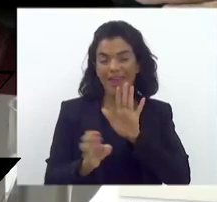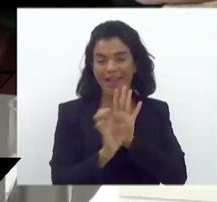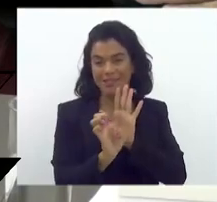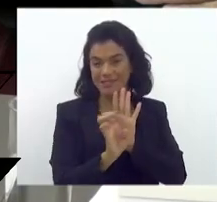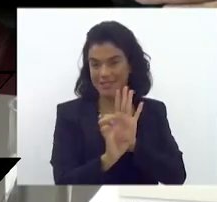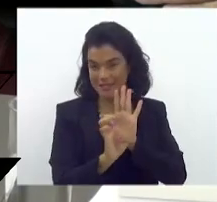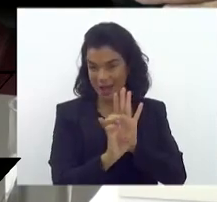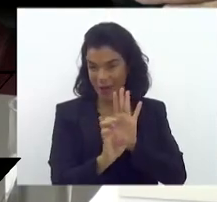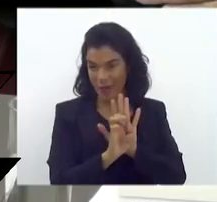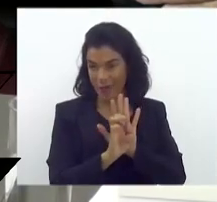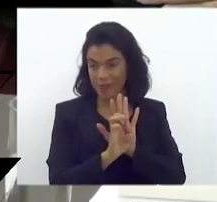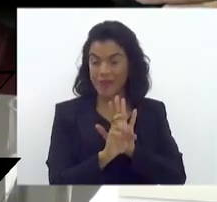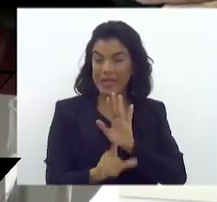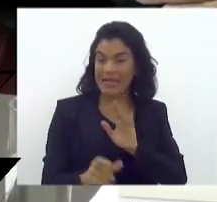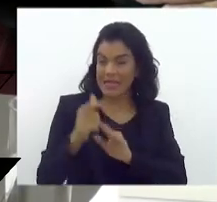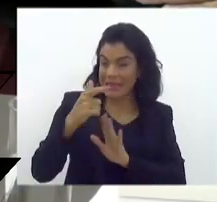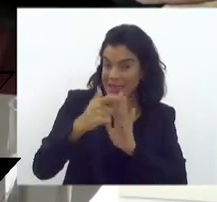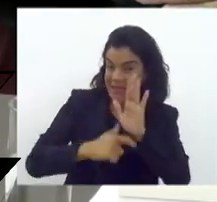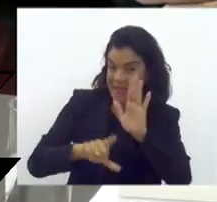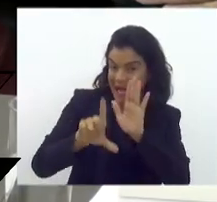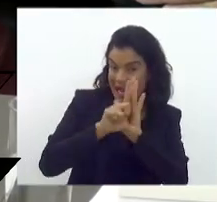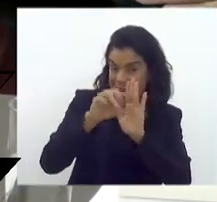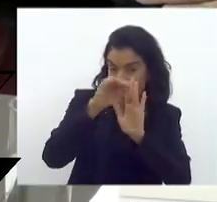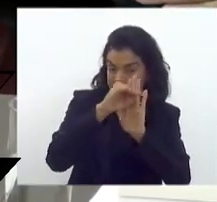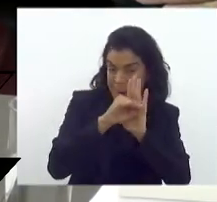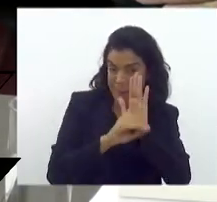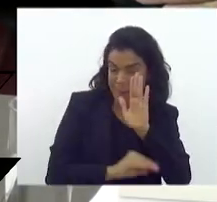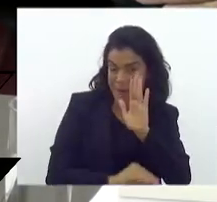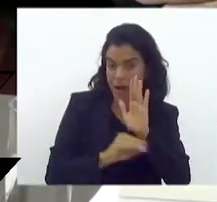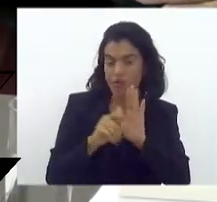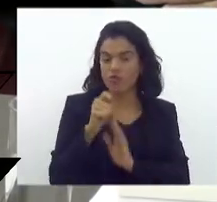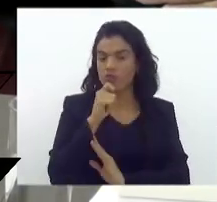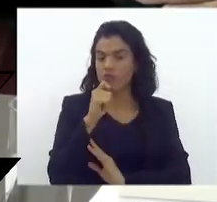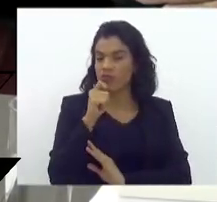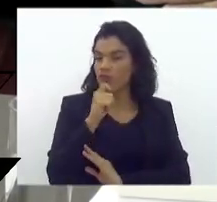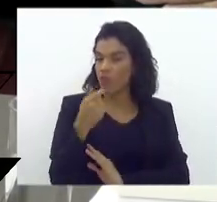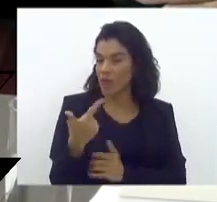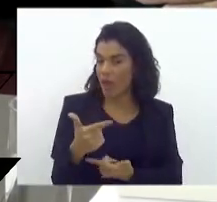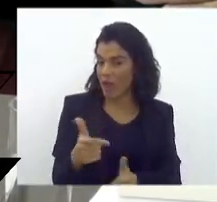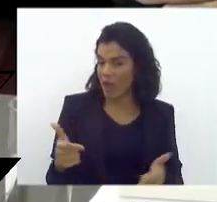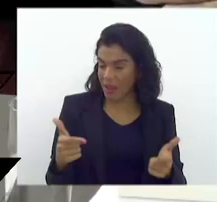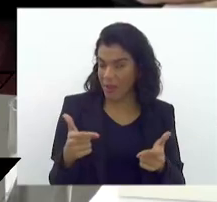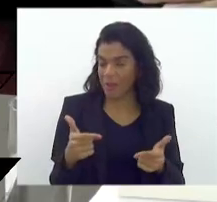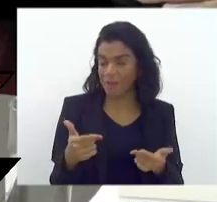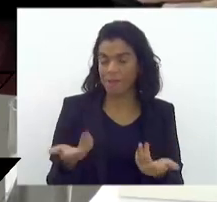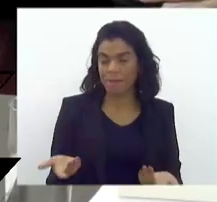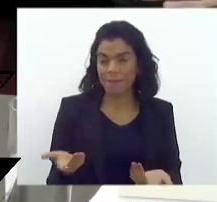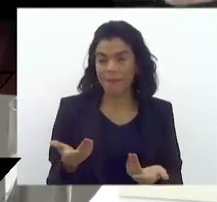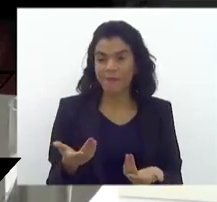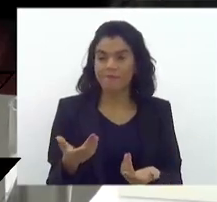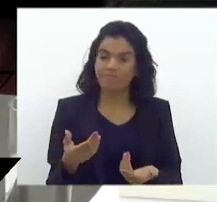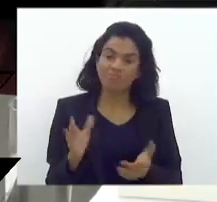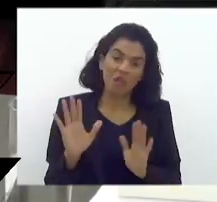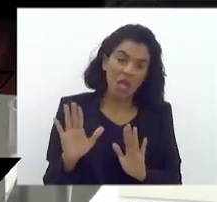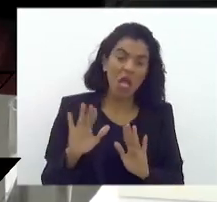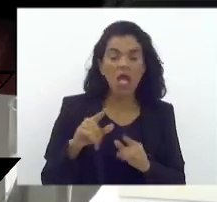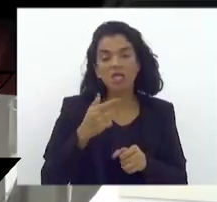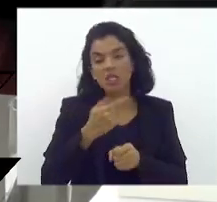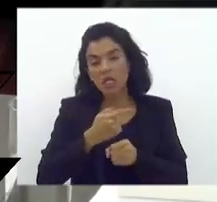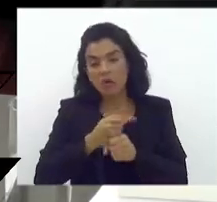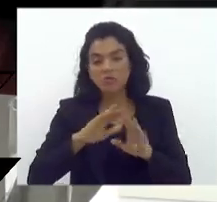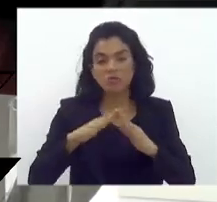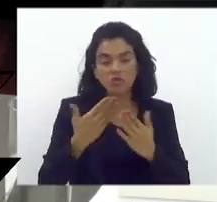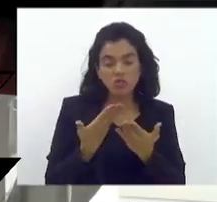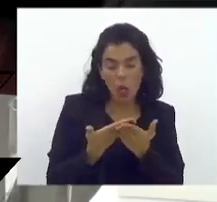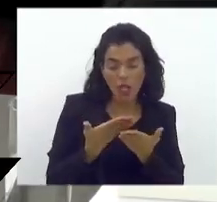E na lei, no escopo da lei do deputado, isso não está colocado. Então, assim, bom, dele é de escola de samba, então não é